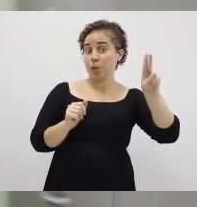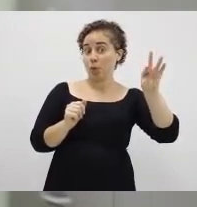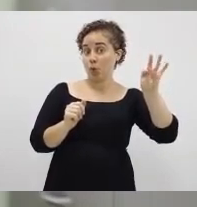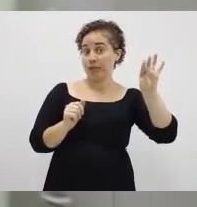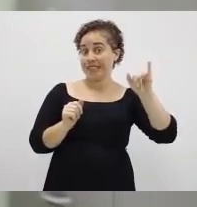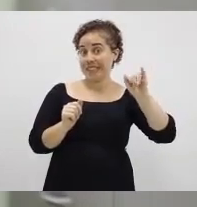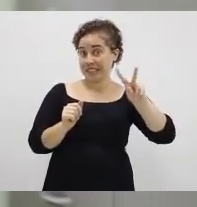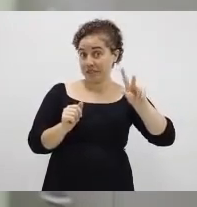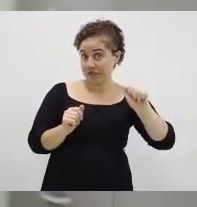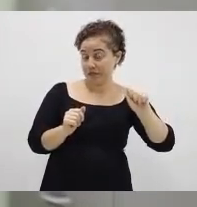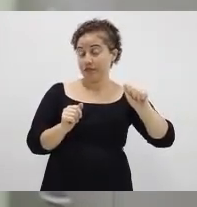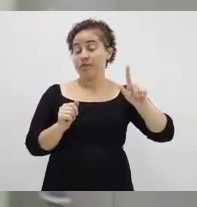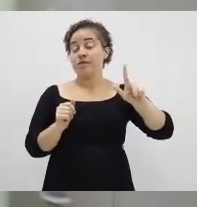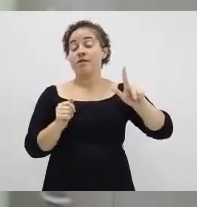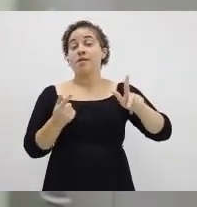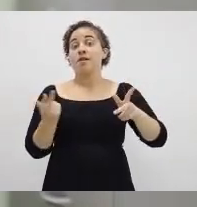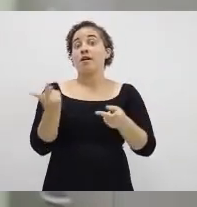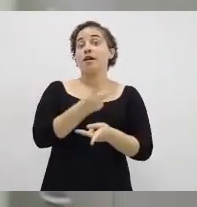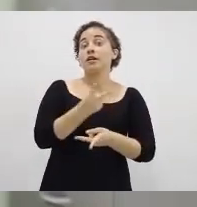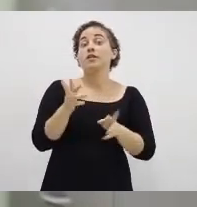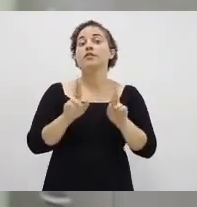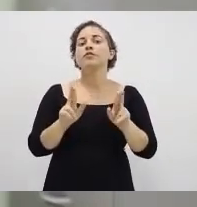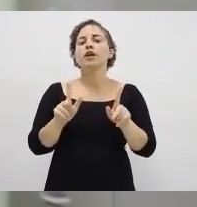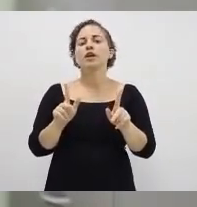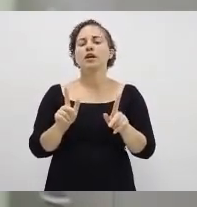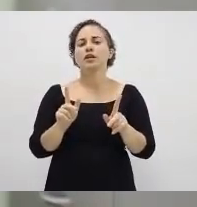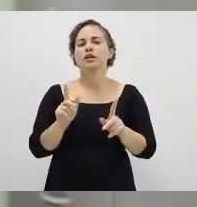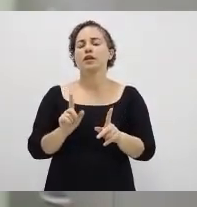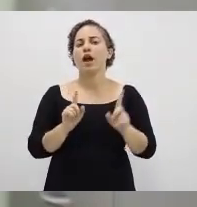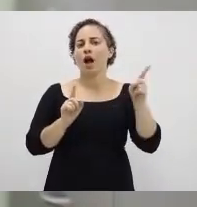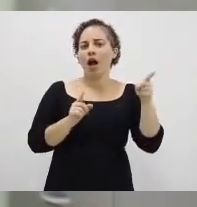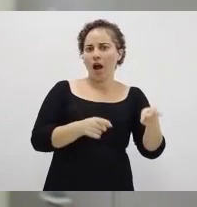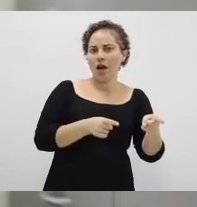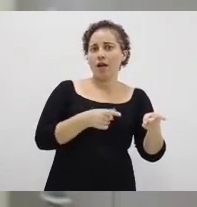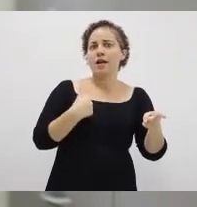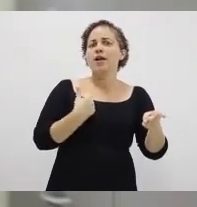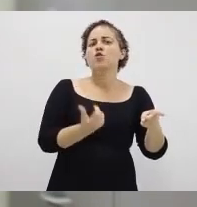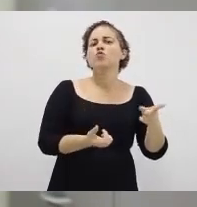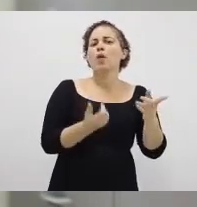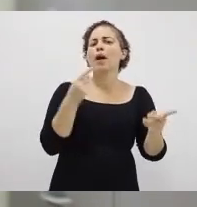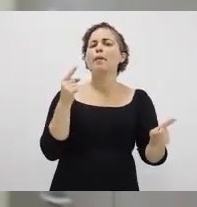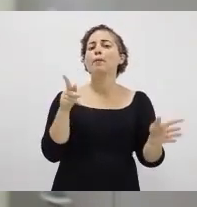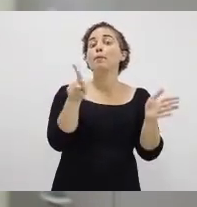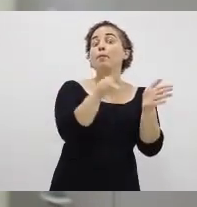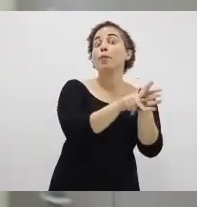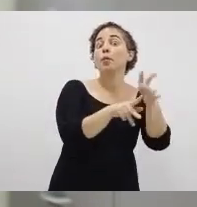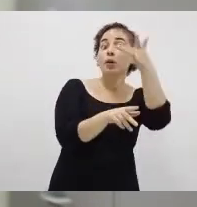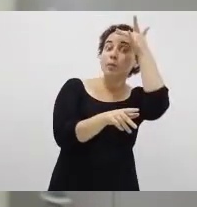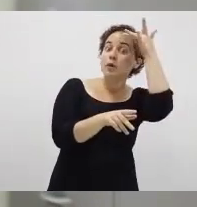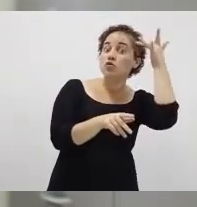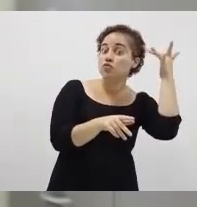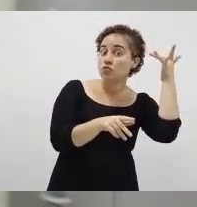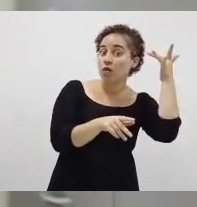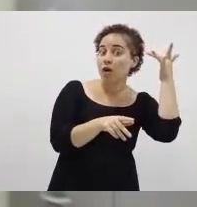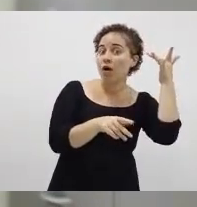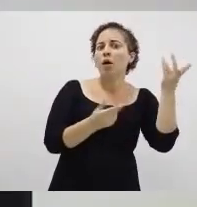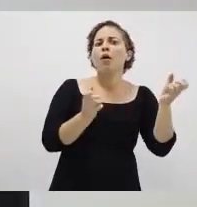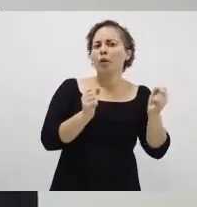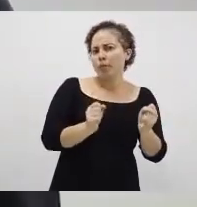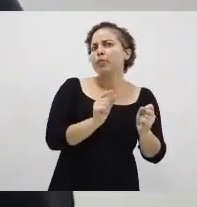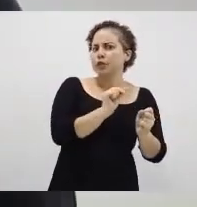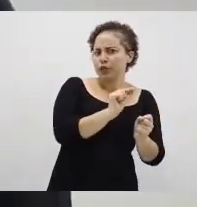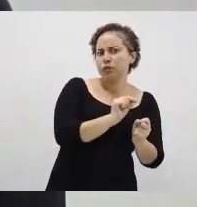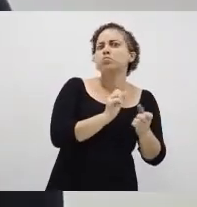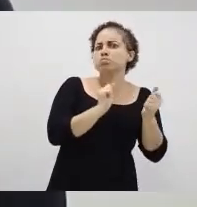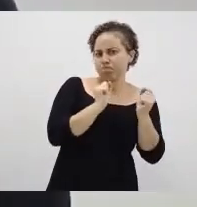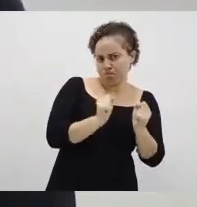recurso vem direcionado para uma pessoa, mesmo que ela não receba o recurso em espécie. No caso